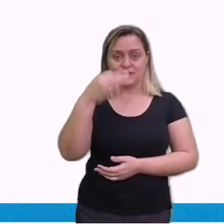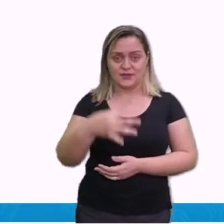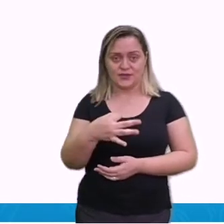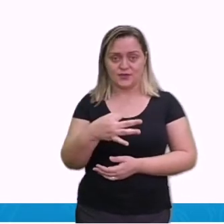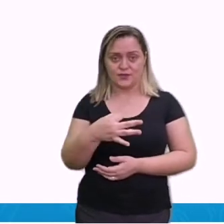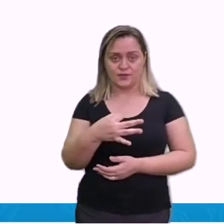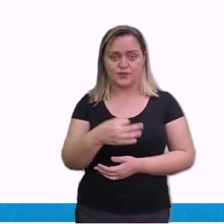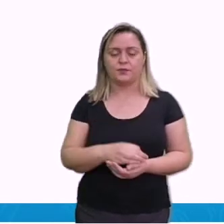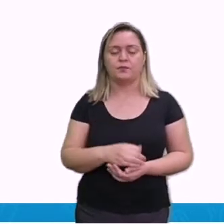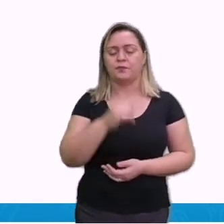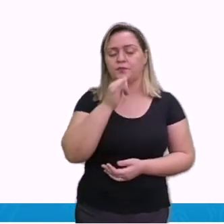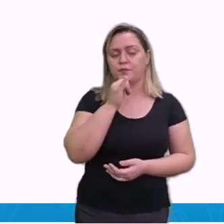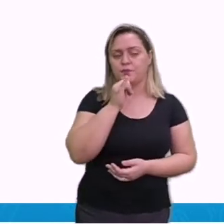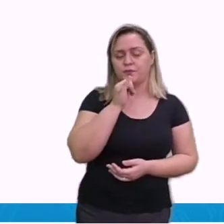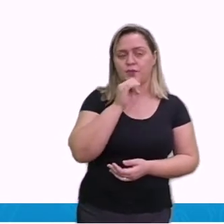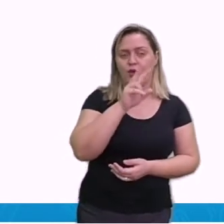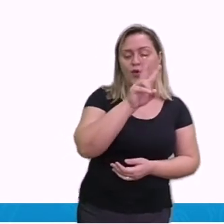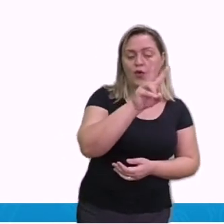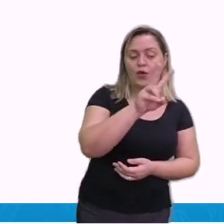e vou colocar o IS,